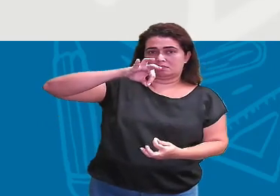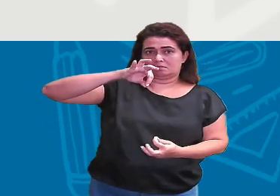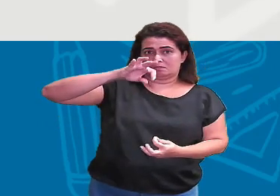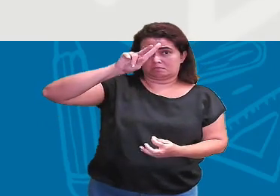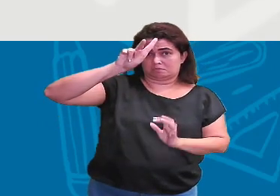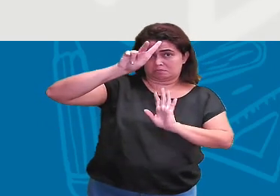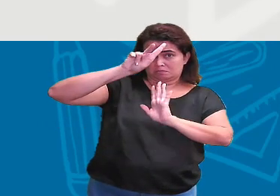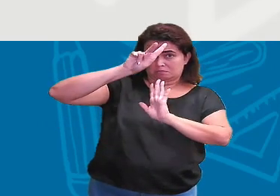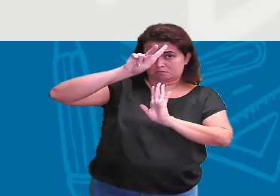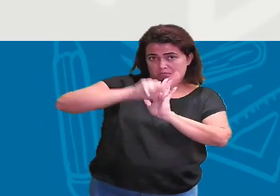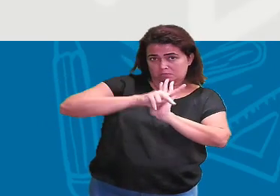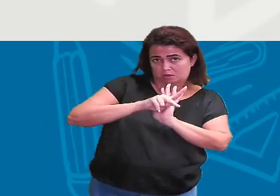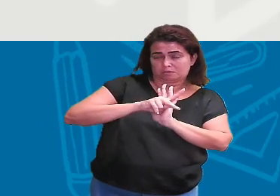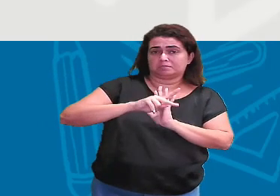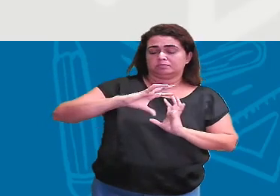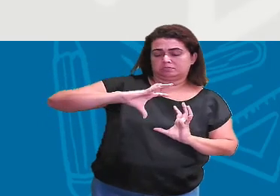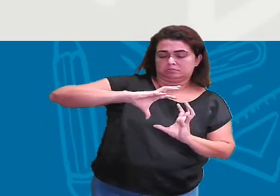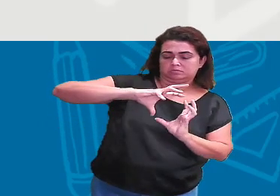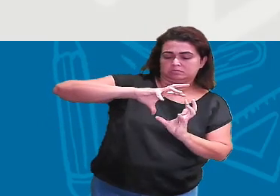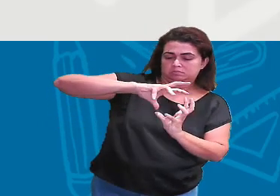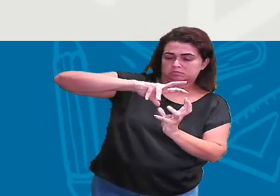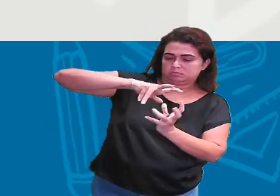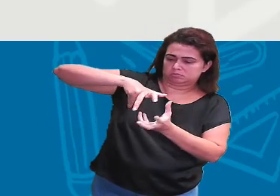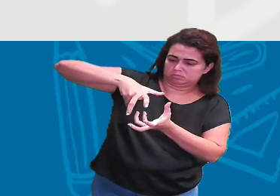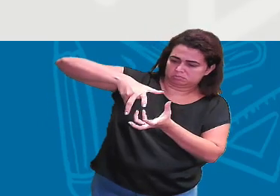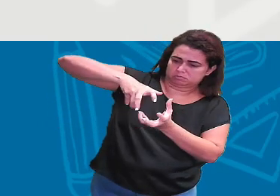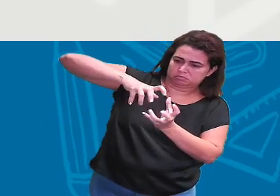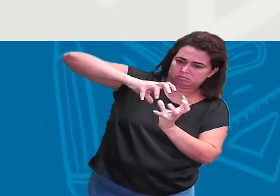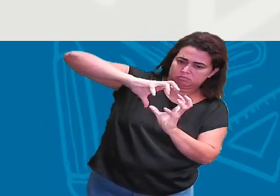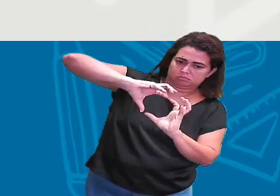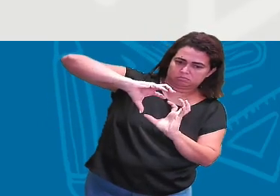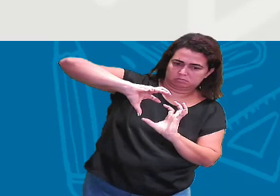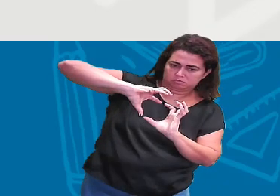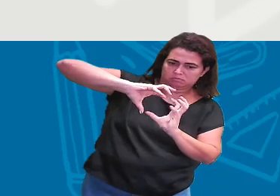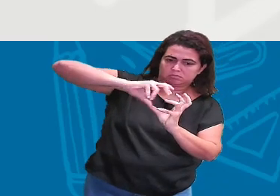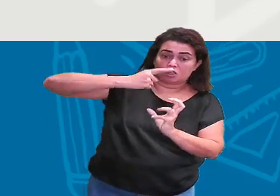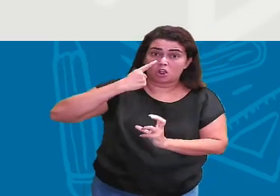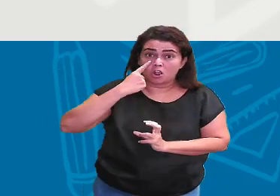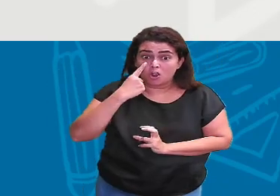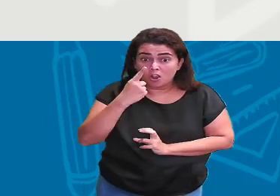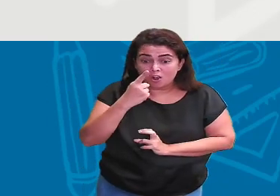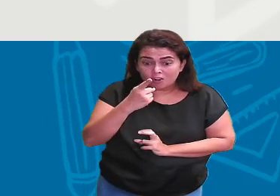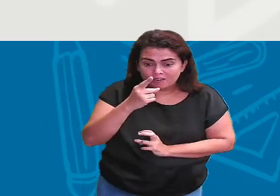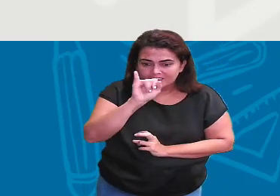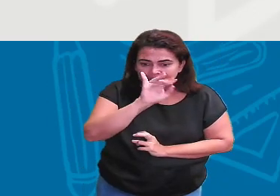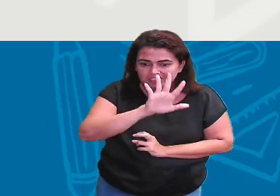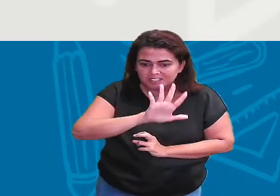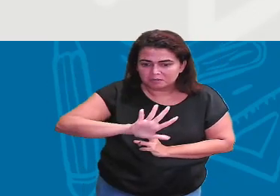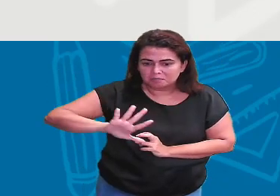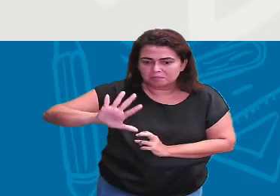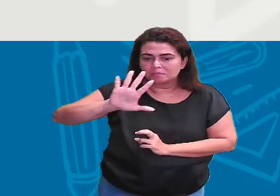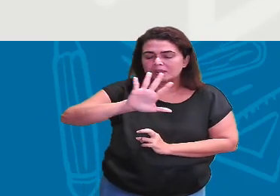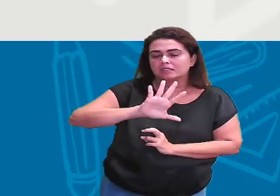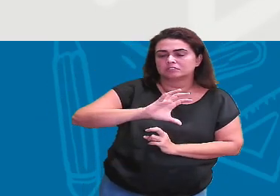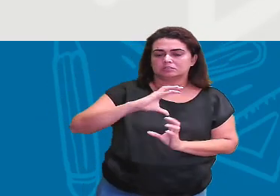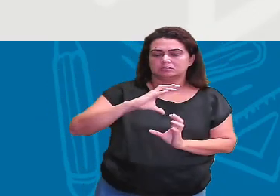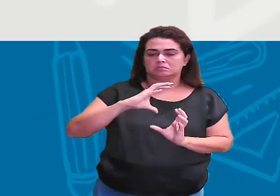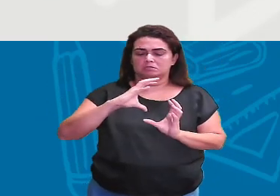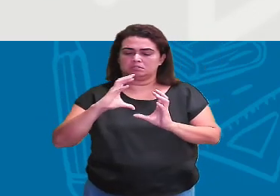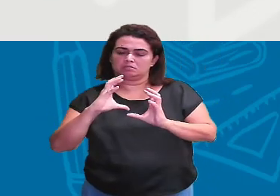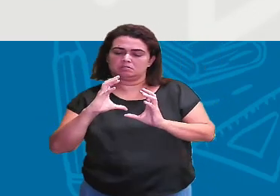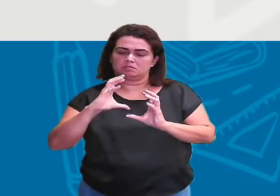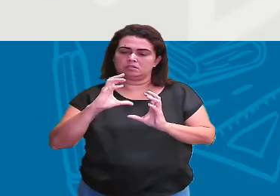movimento, a gente observa aqui na figura, na imagem, né? A Terra, ela tem uma inclinação, né, de 23 graus, cerca de